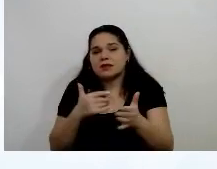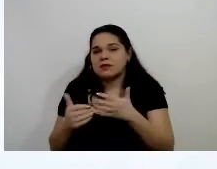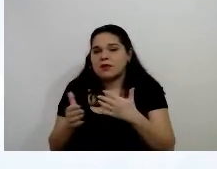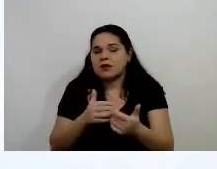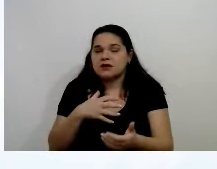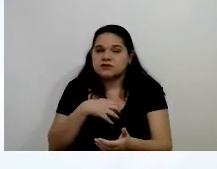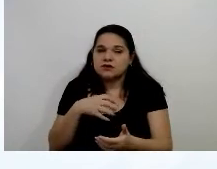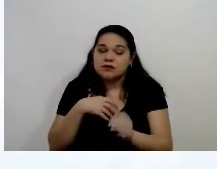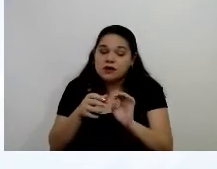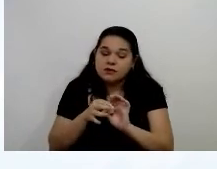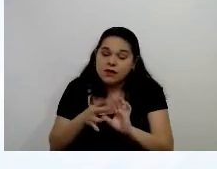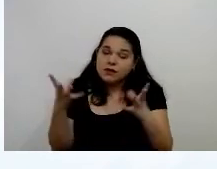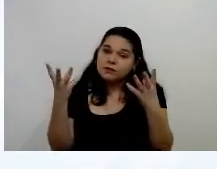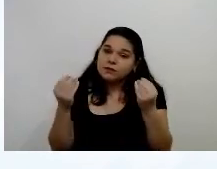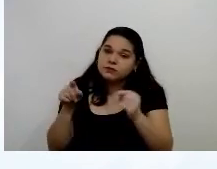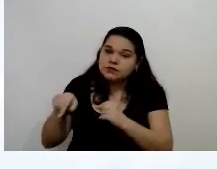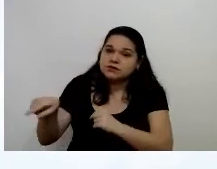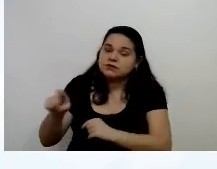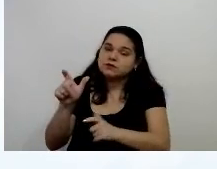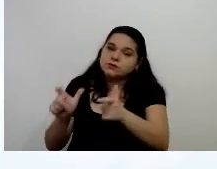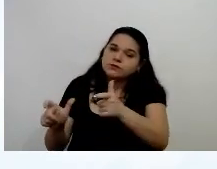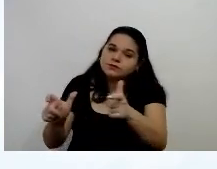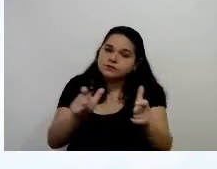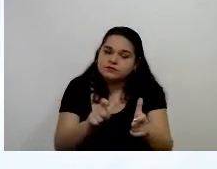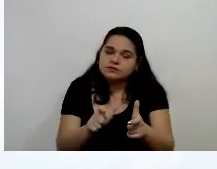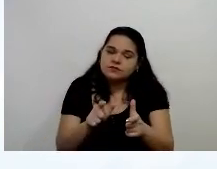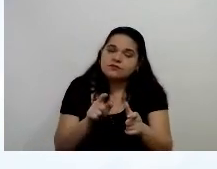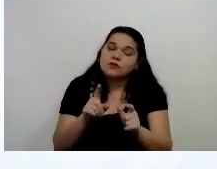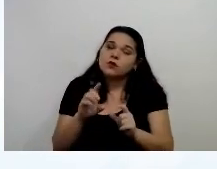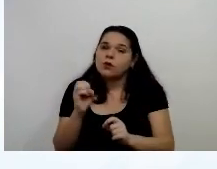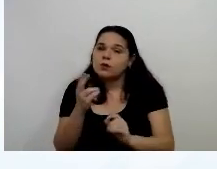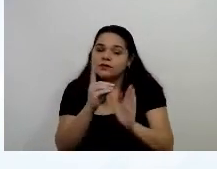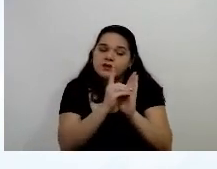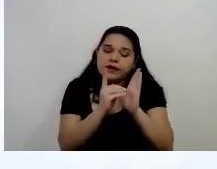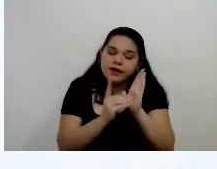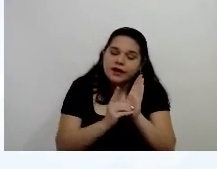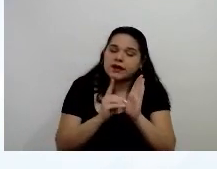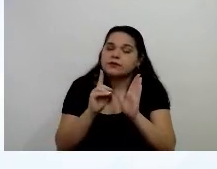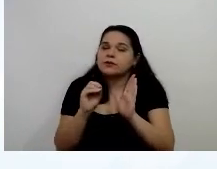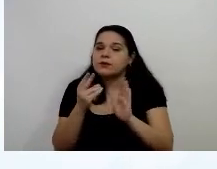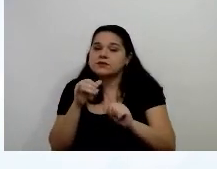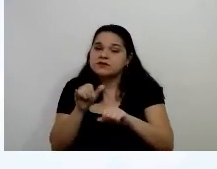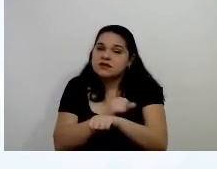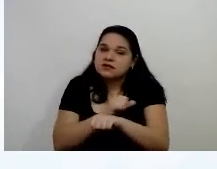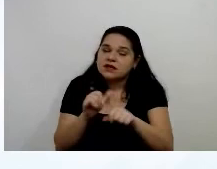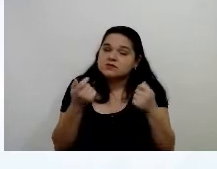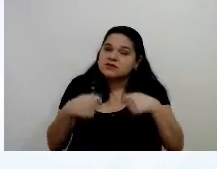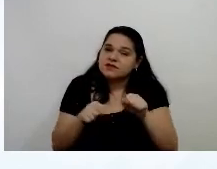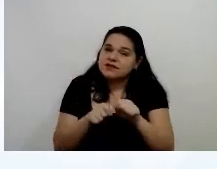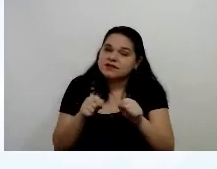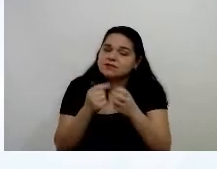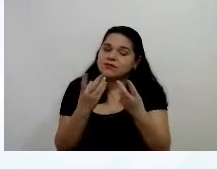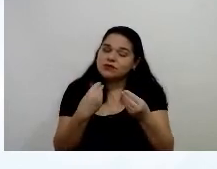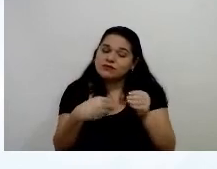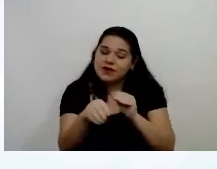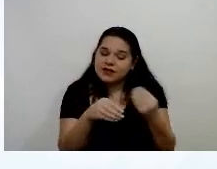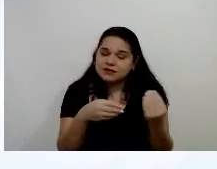demais esses ambientes e mesmo ter alguns decretos ou algumas medidas bastante flexibilizadas por